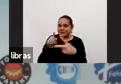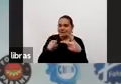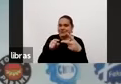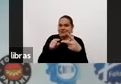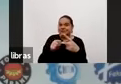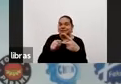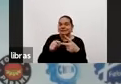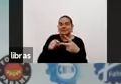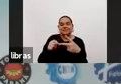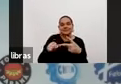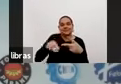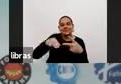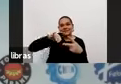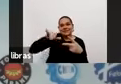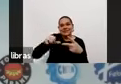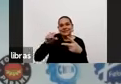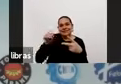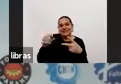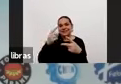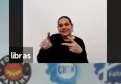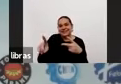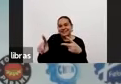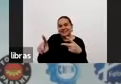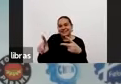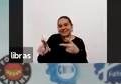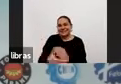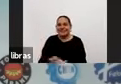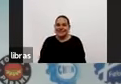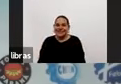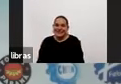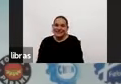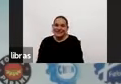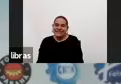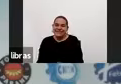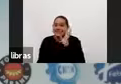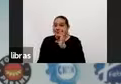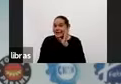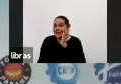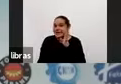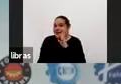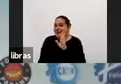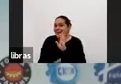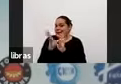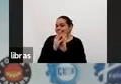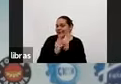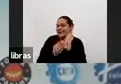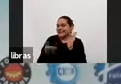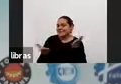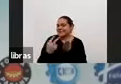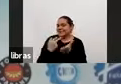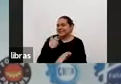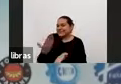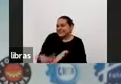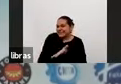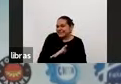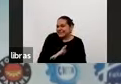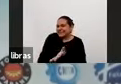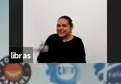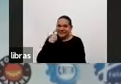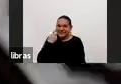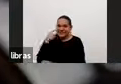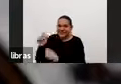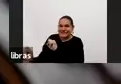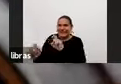todas as tardes, João Guilherme. Está bem massa os conteúdos, não dá para perder. É com você,